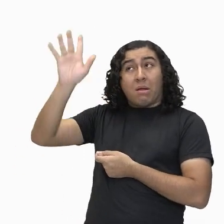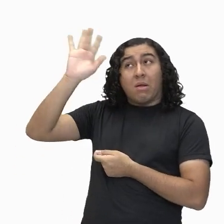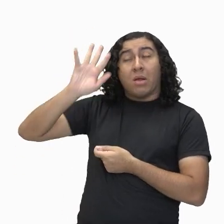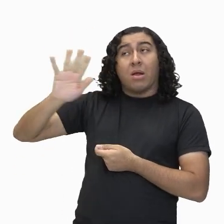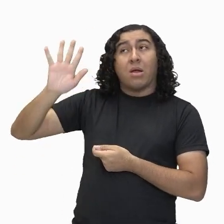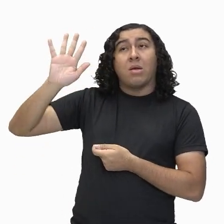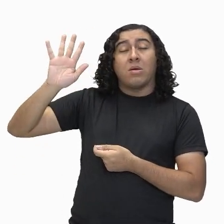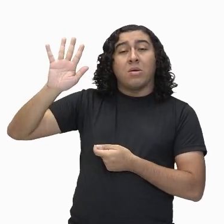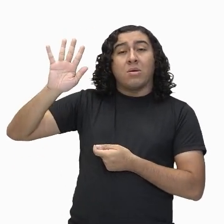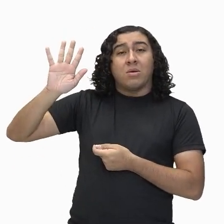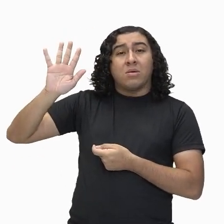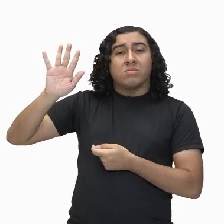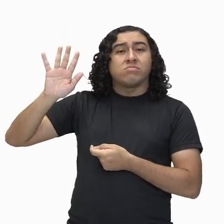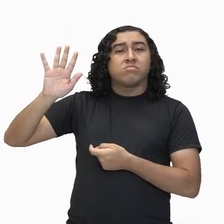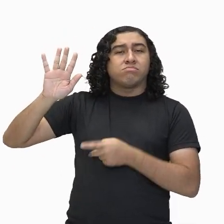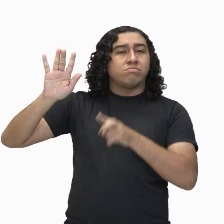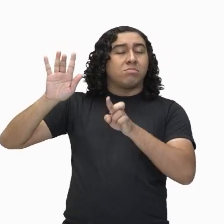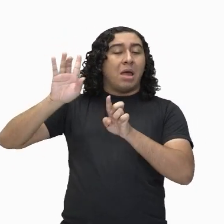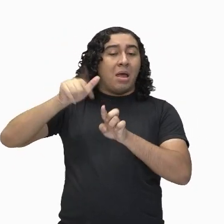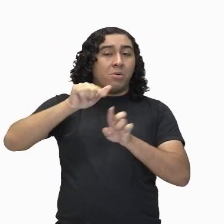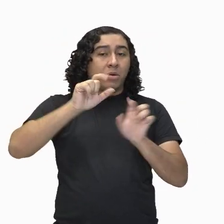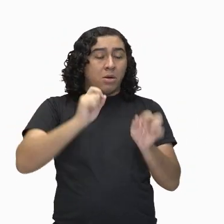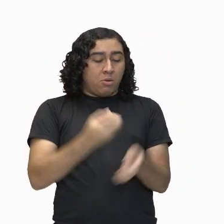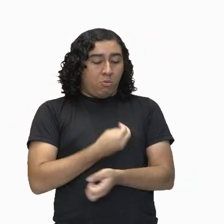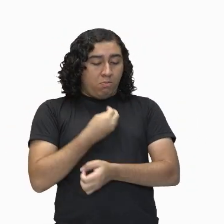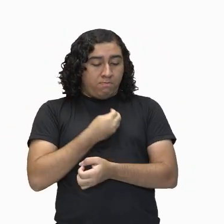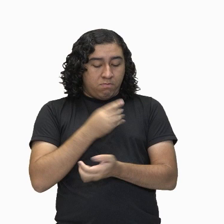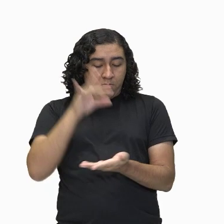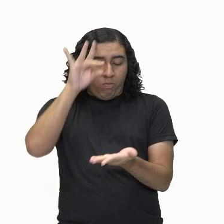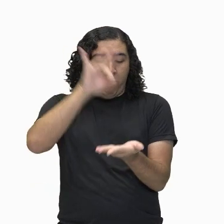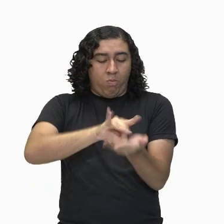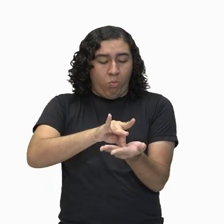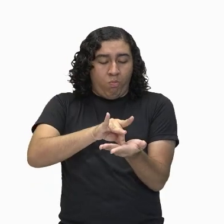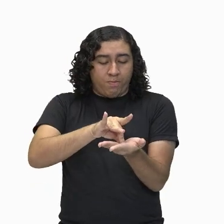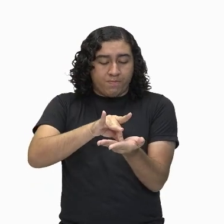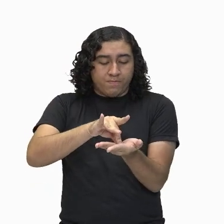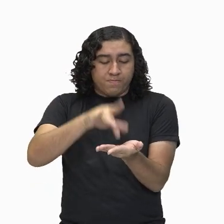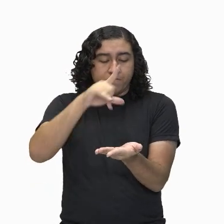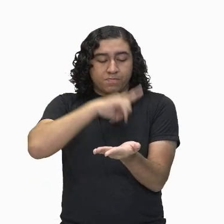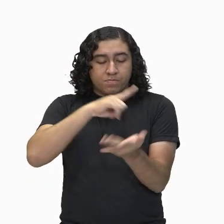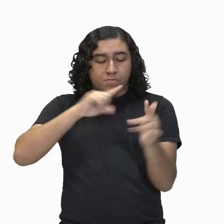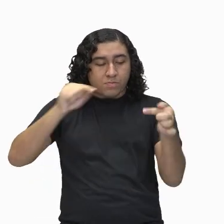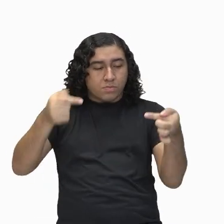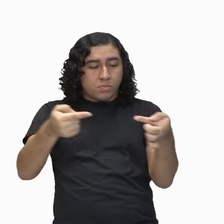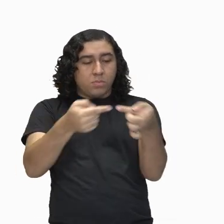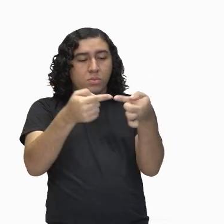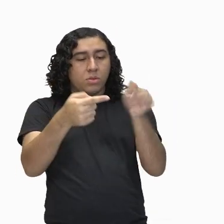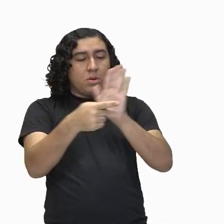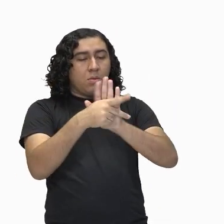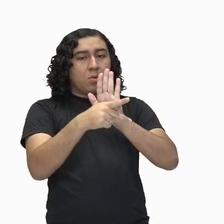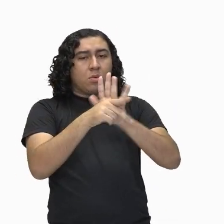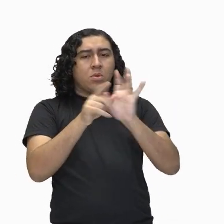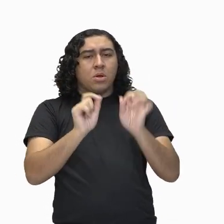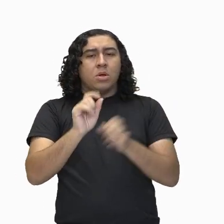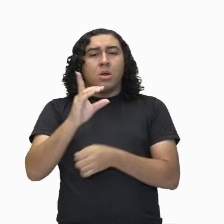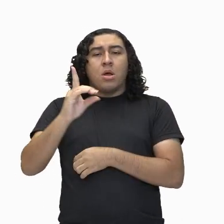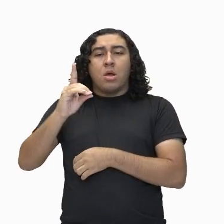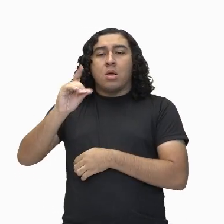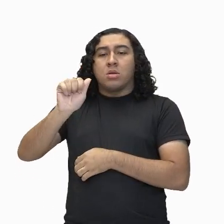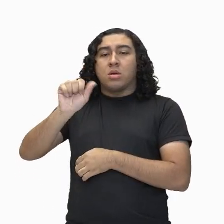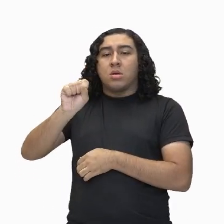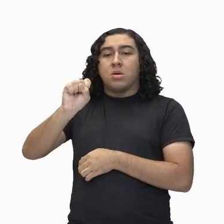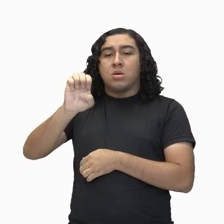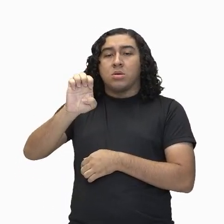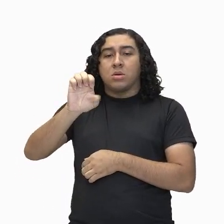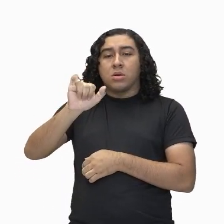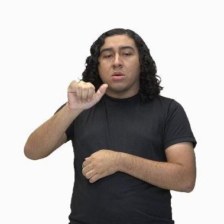substância, mas uma existência presente, ele vai falar, é um Dasein, né? O que era a ideia desse Dasein,